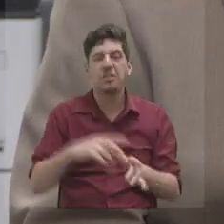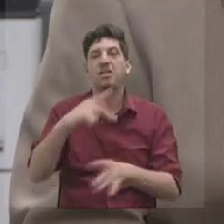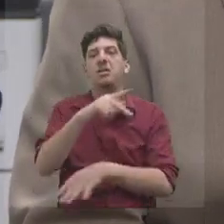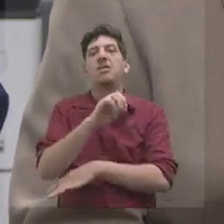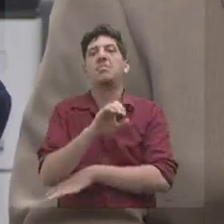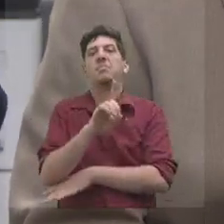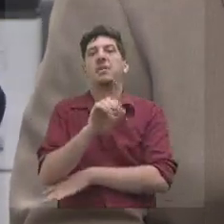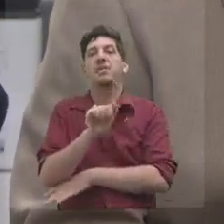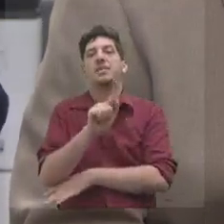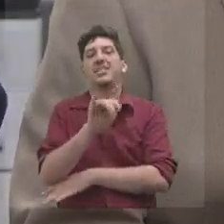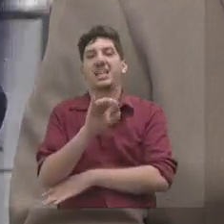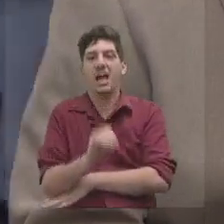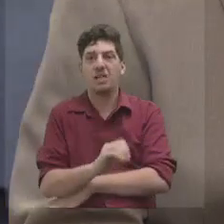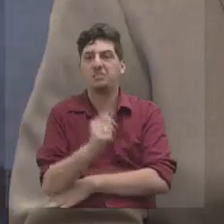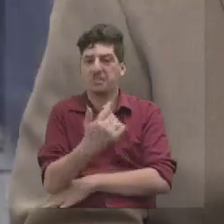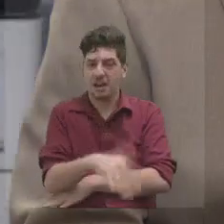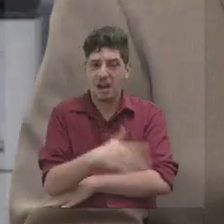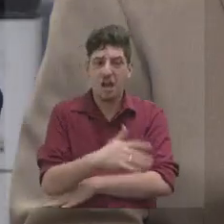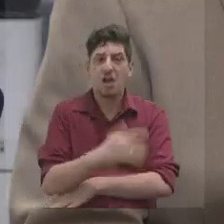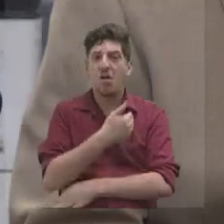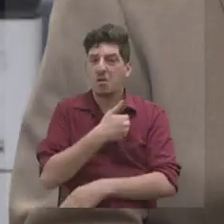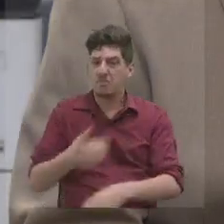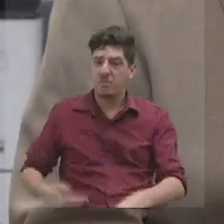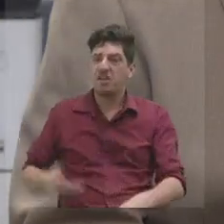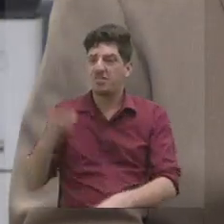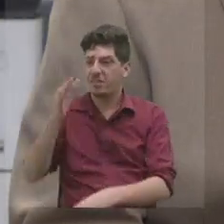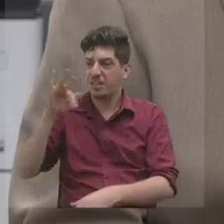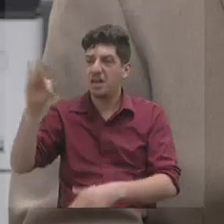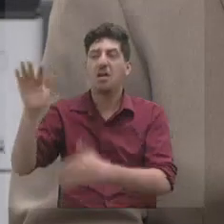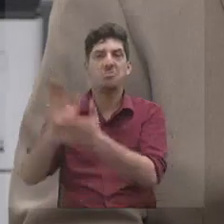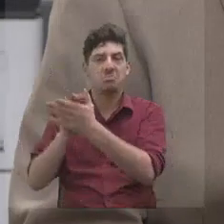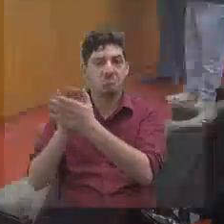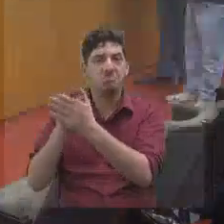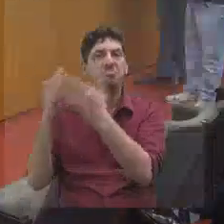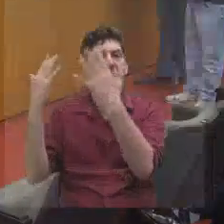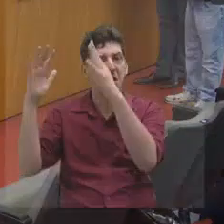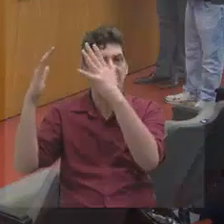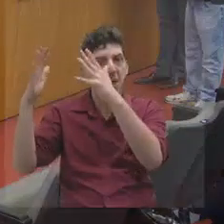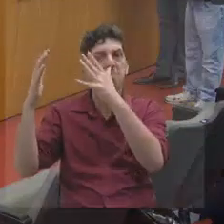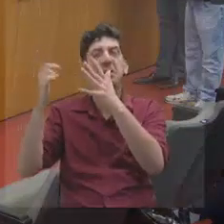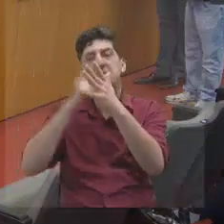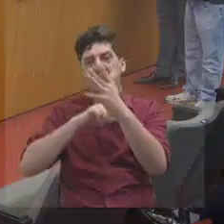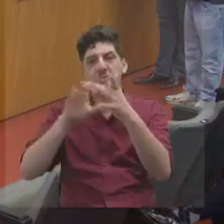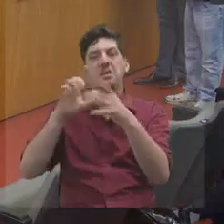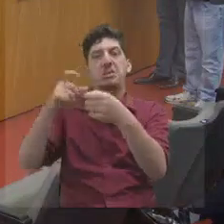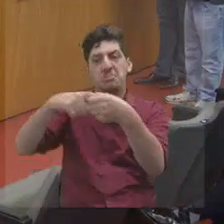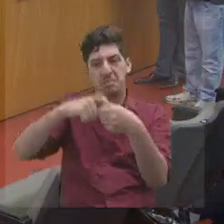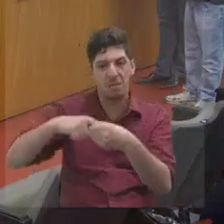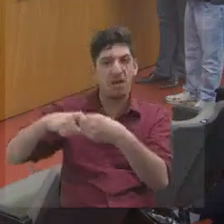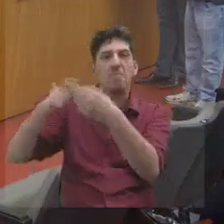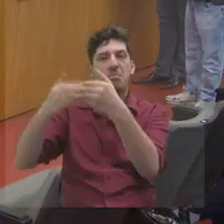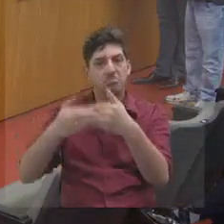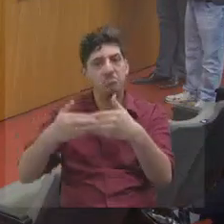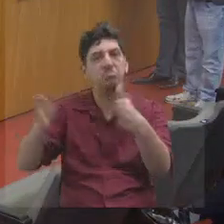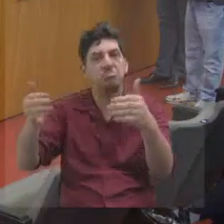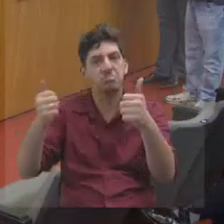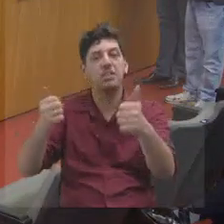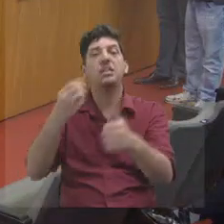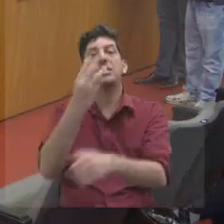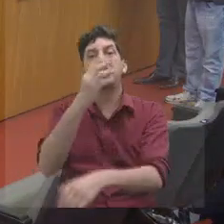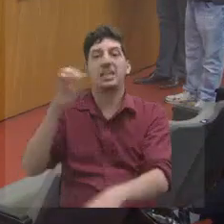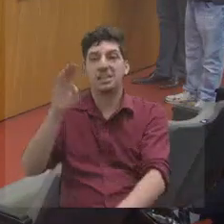o governo federal tá de parabéns também que ele tá abrindo com sessões 300 bilhões de concessões aqui